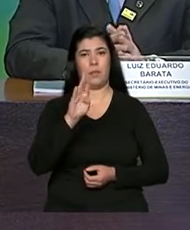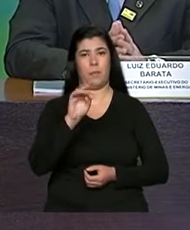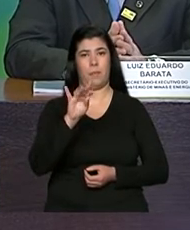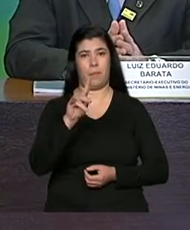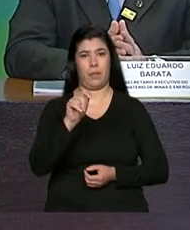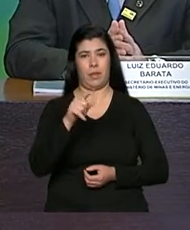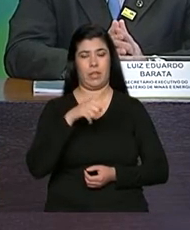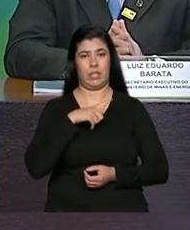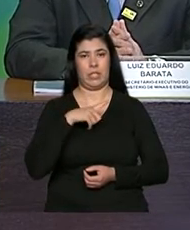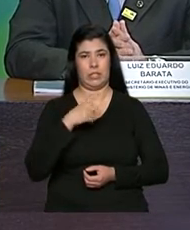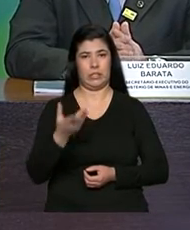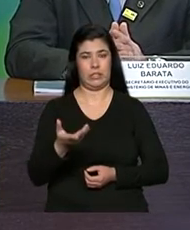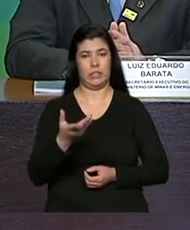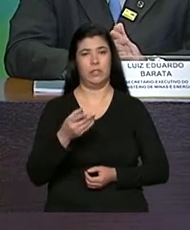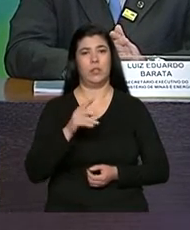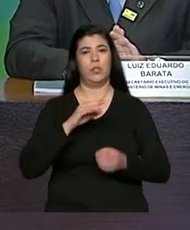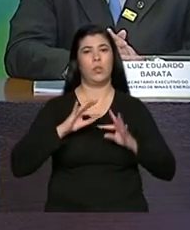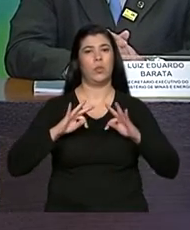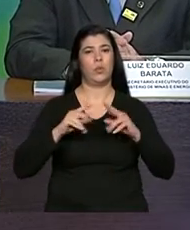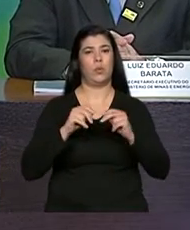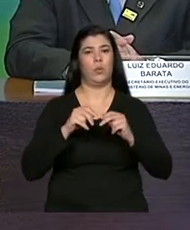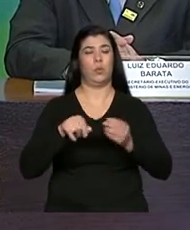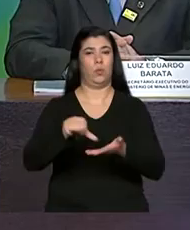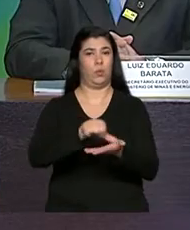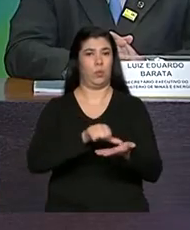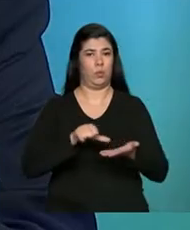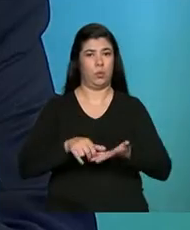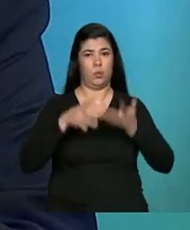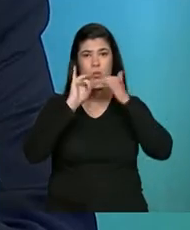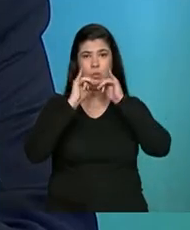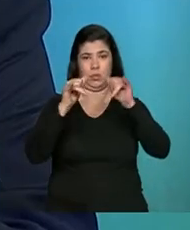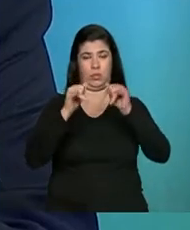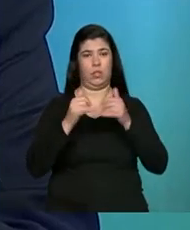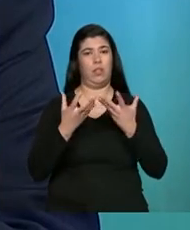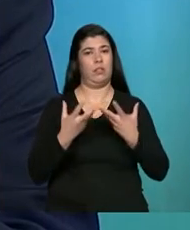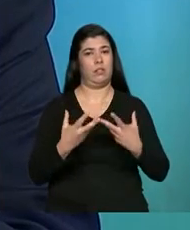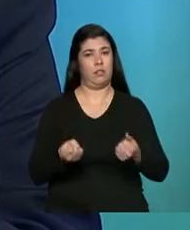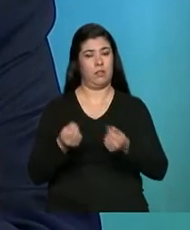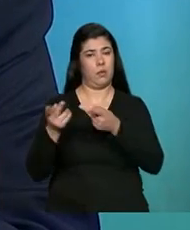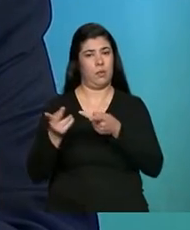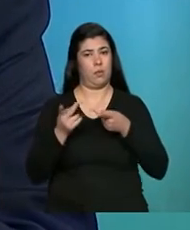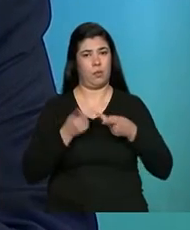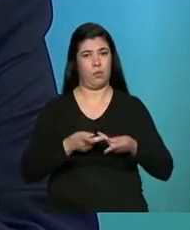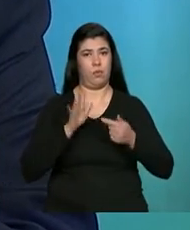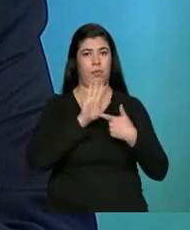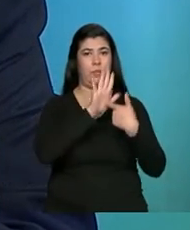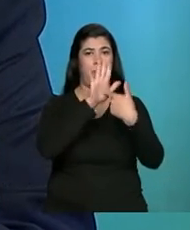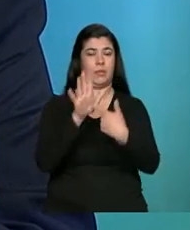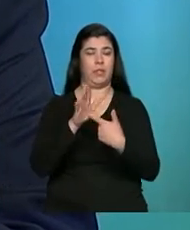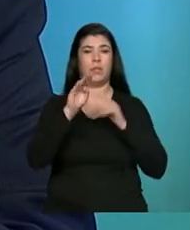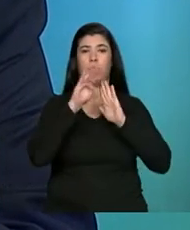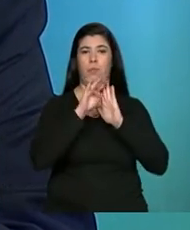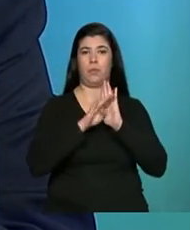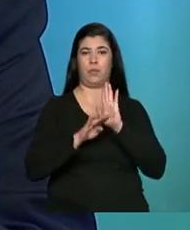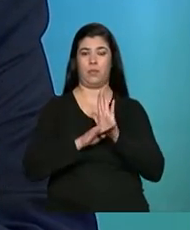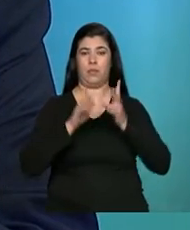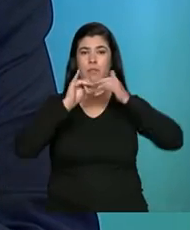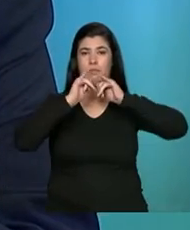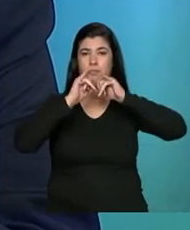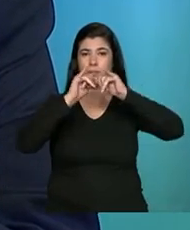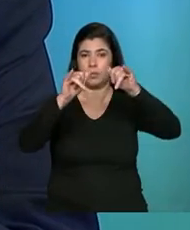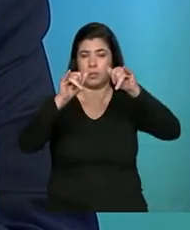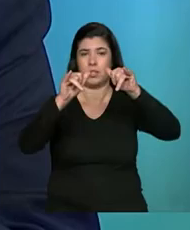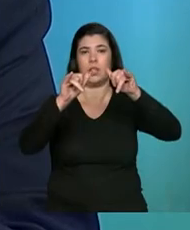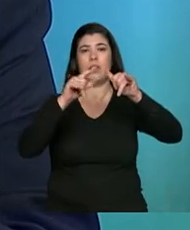permitirão nós apresentarmos esse programa no dia de hoje como vocês viram esse é um programa que traz